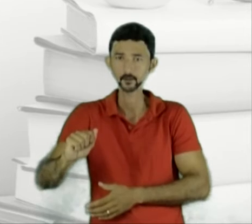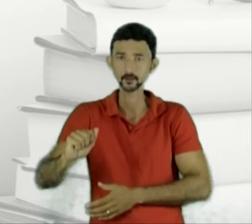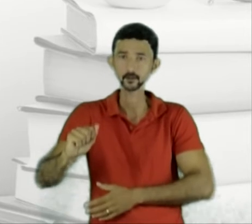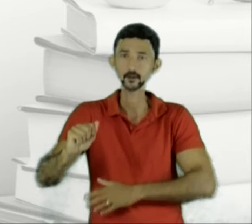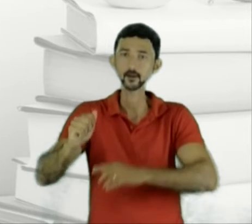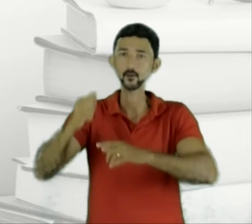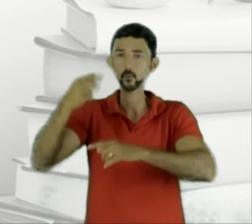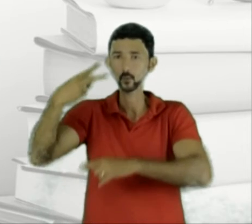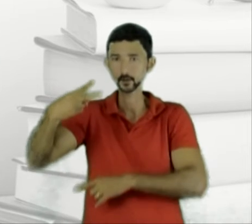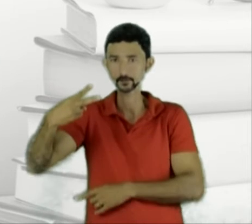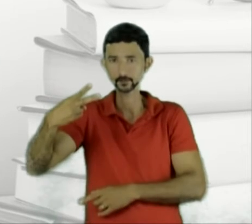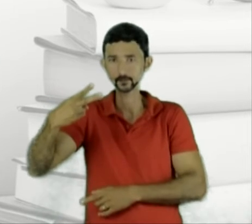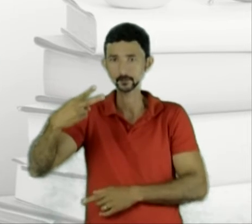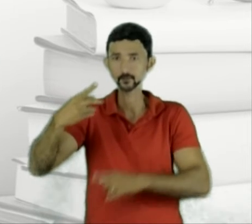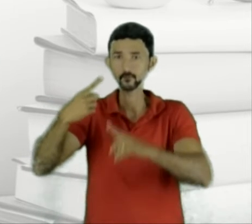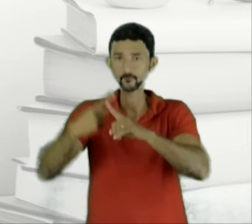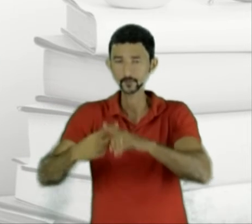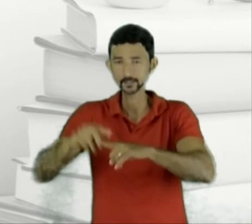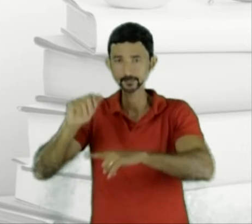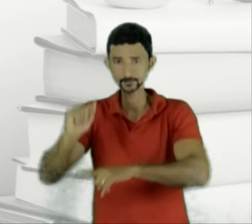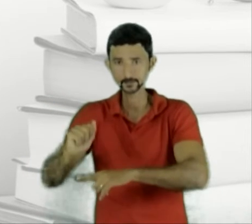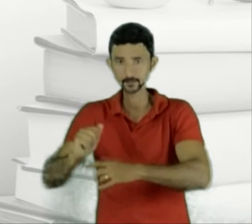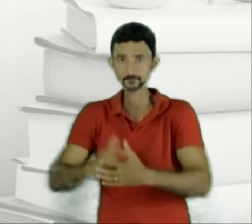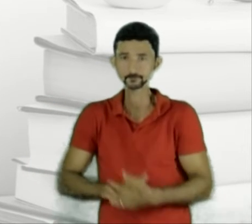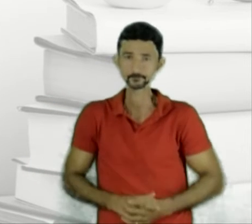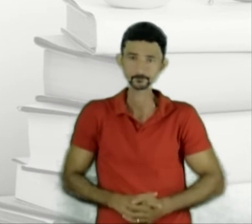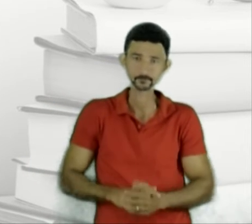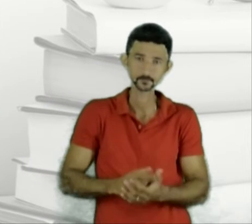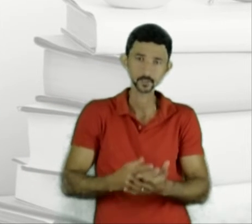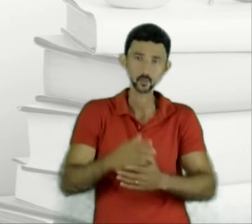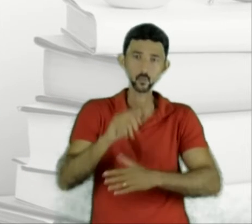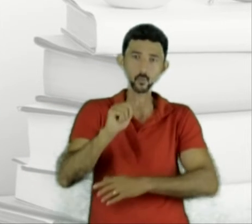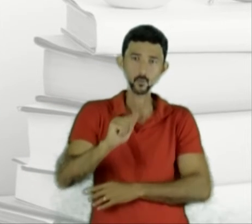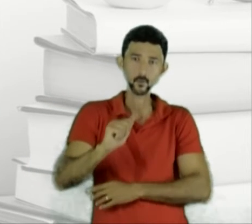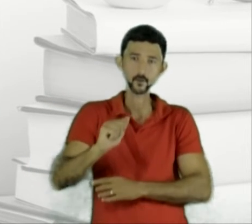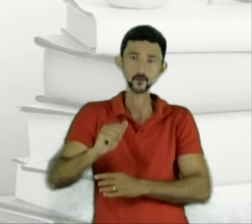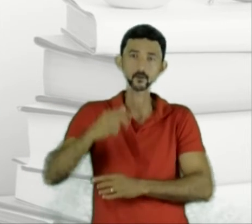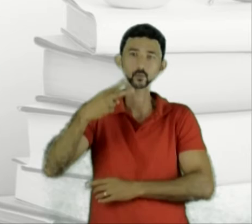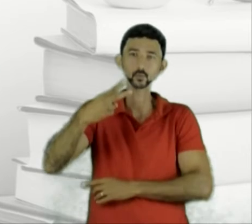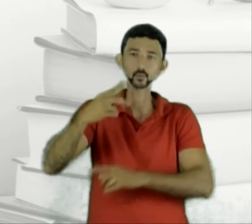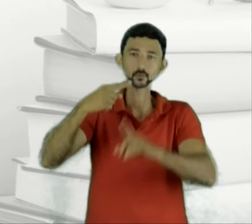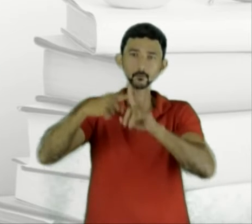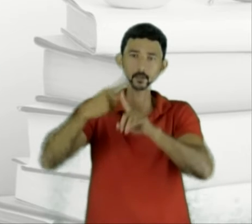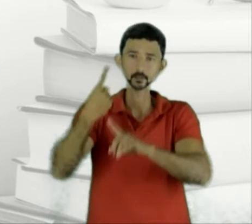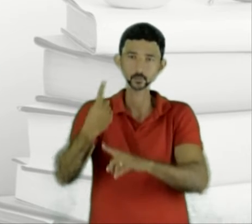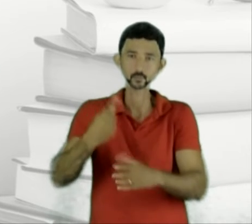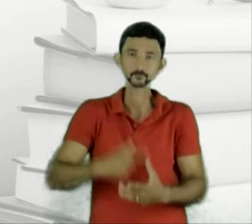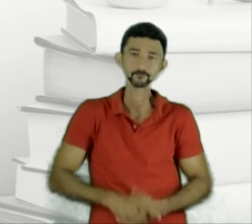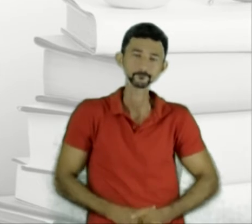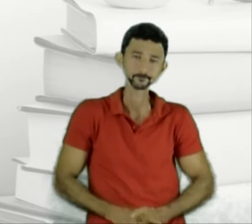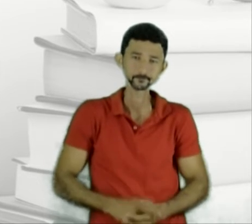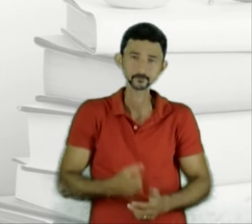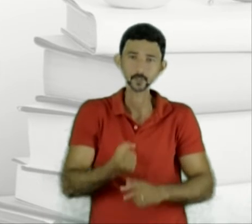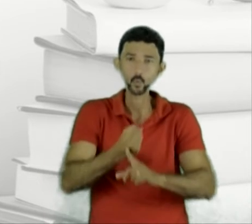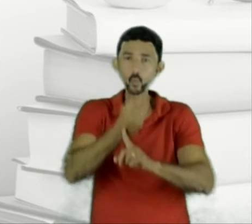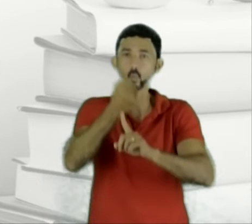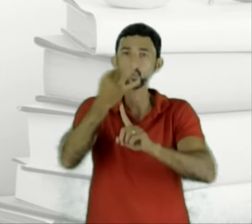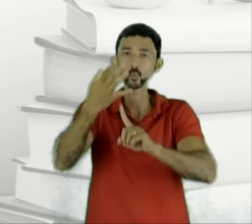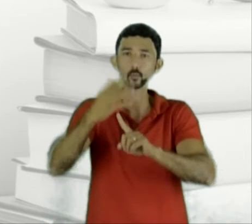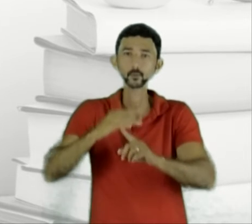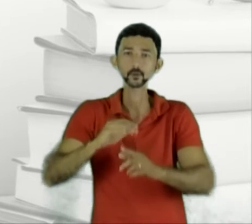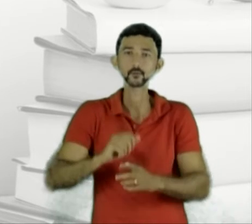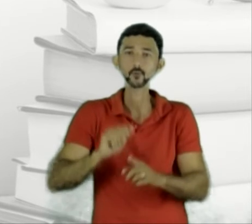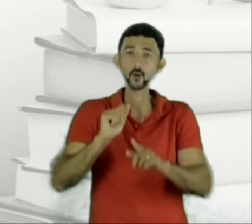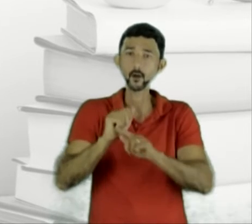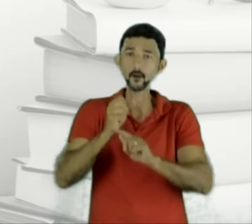quadrado vezes a vai ficar a elevado a 2 mais 1, certo? Que é o expoente